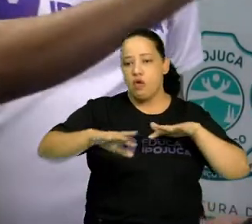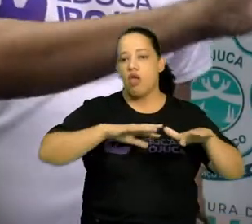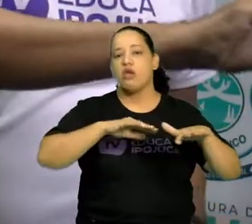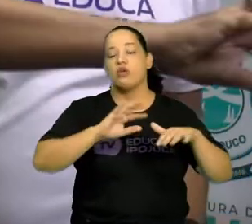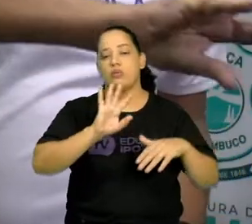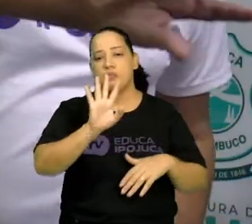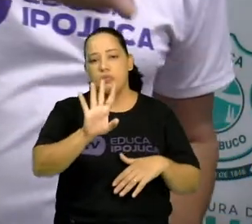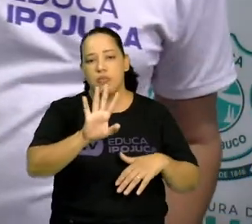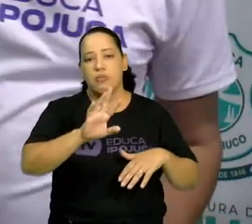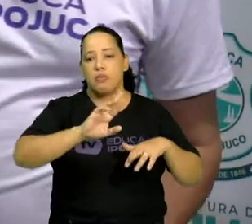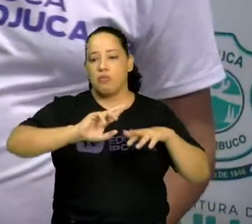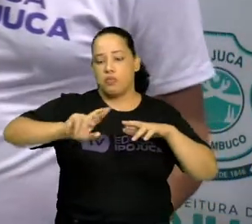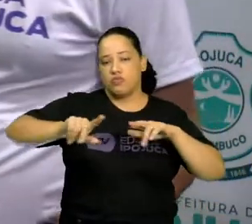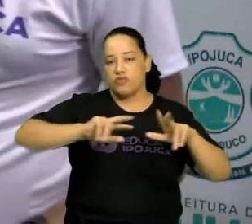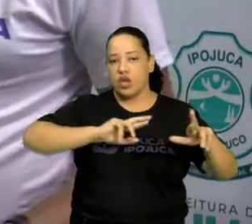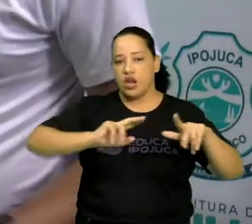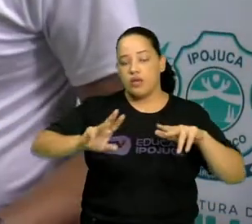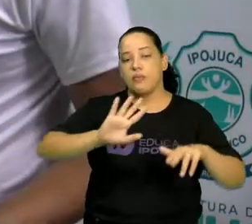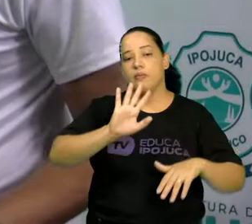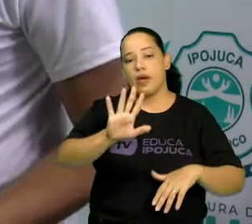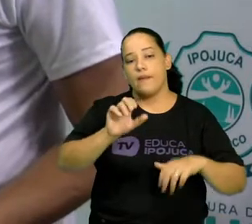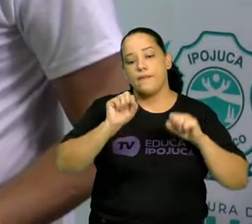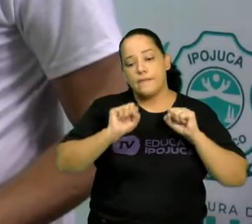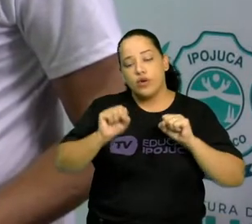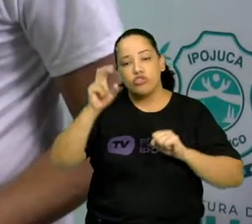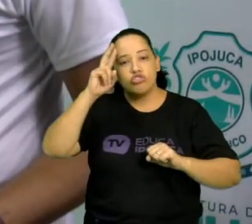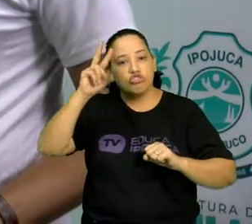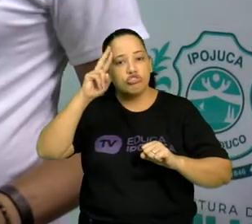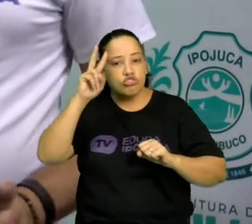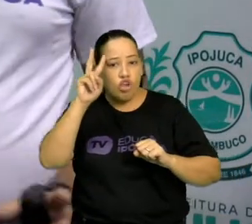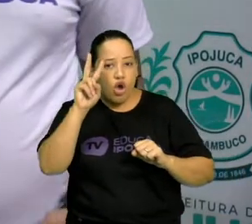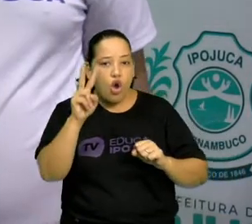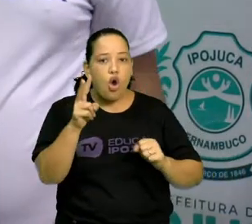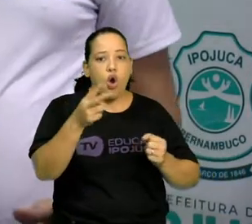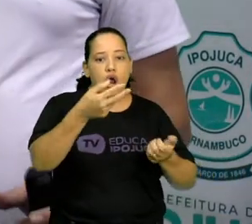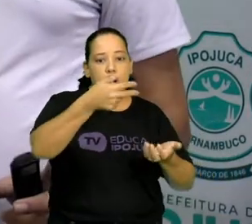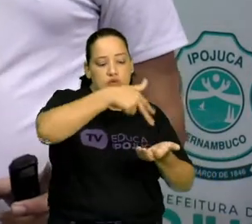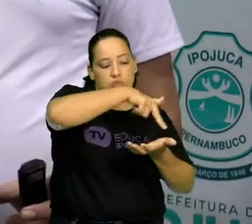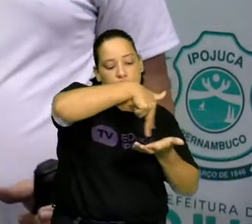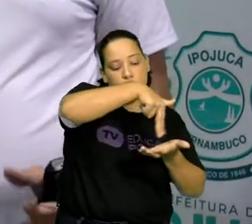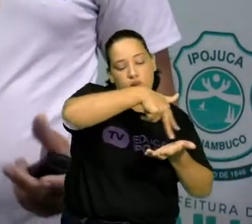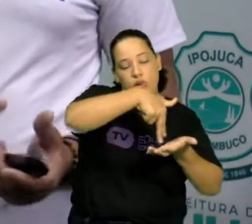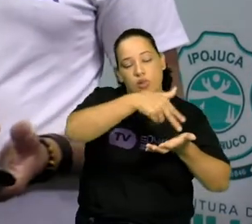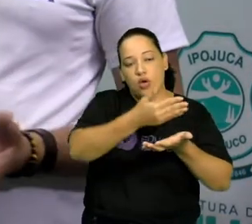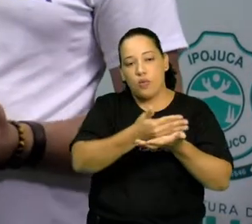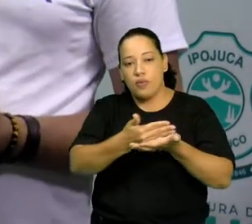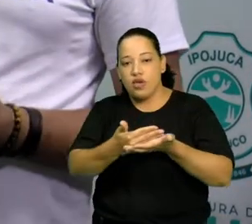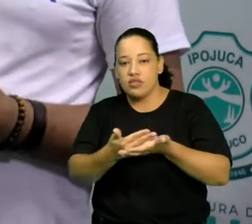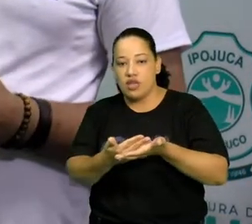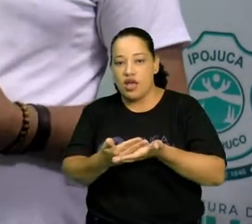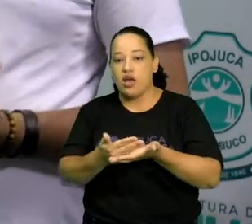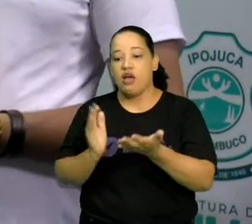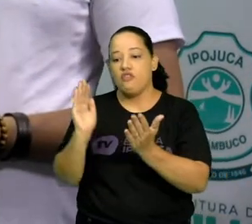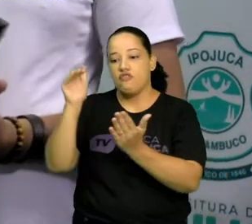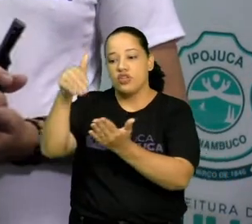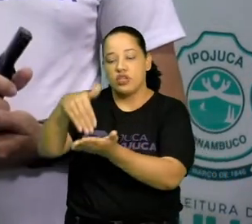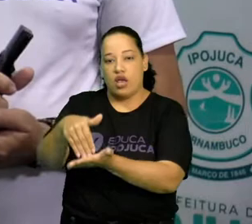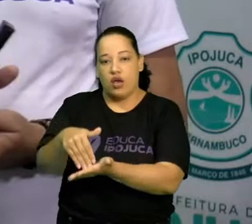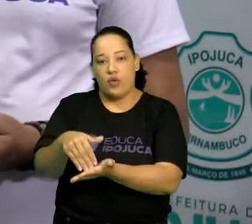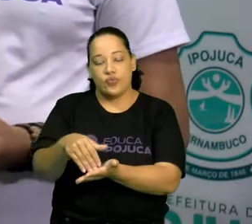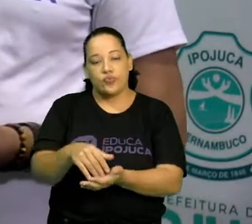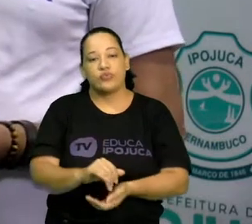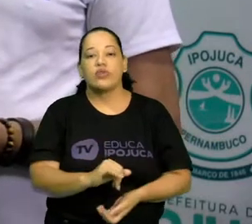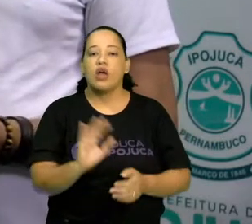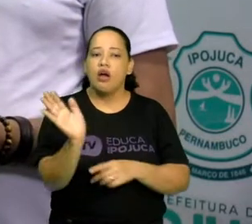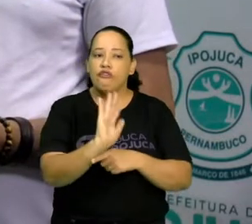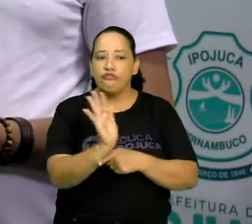contar uma história com princípio, meio e fim. Um grande exemplo disso é um filme chamado Bodas de